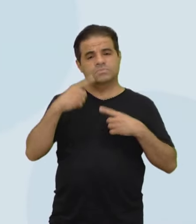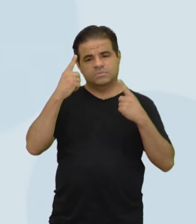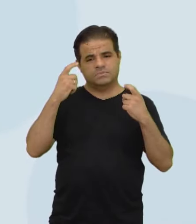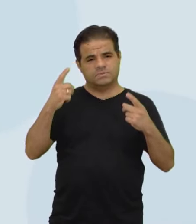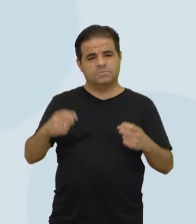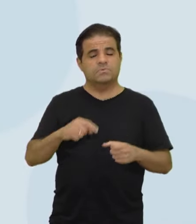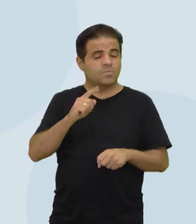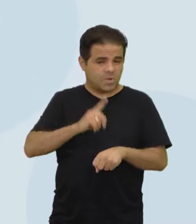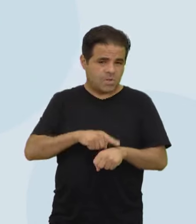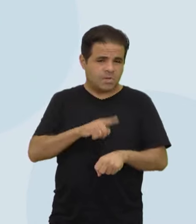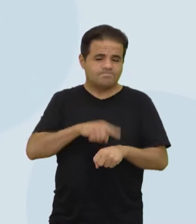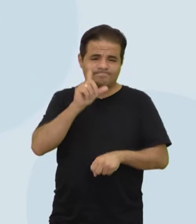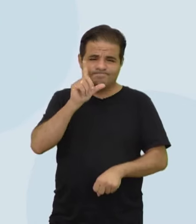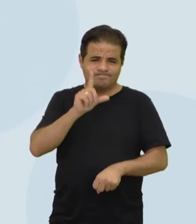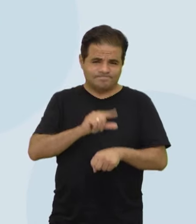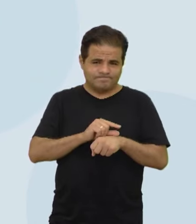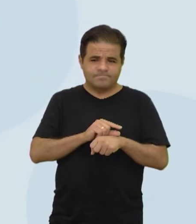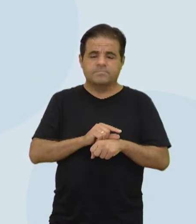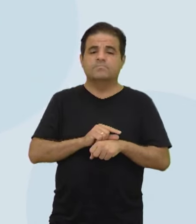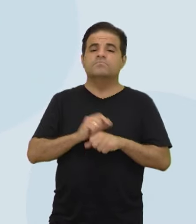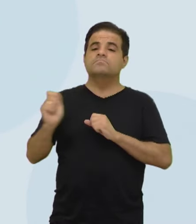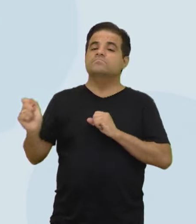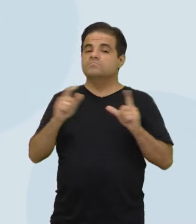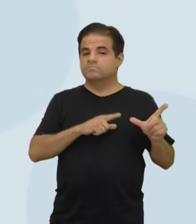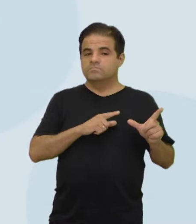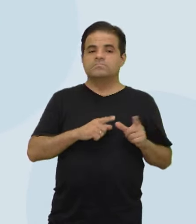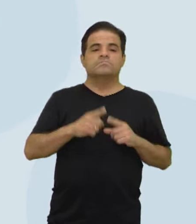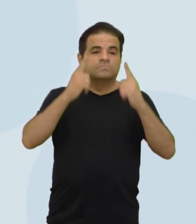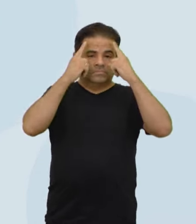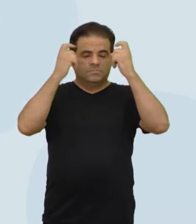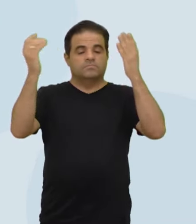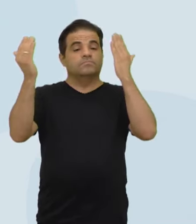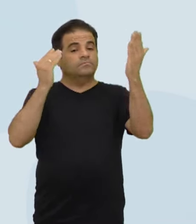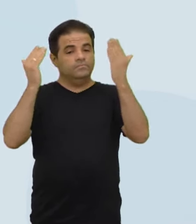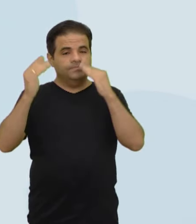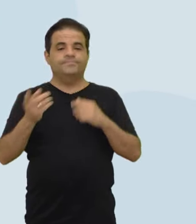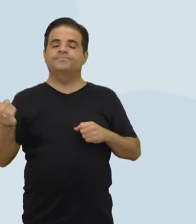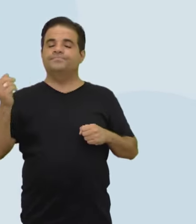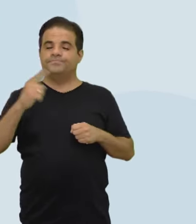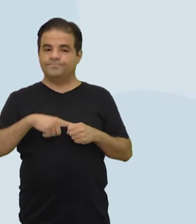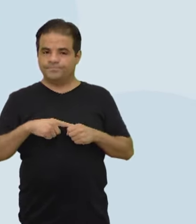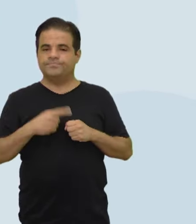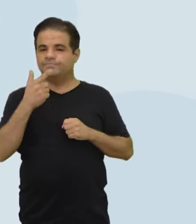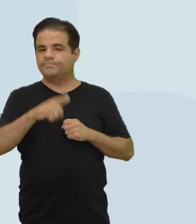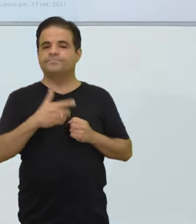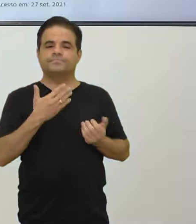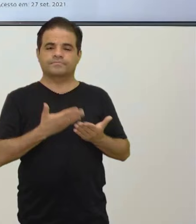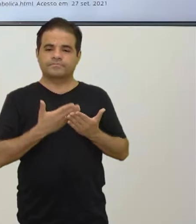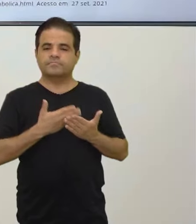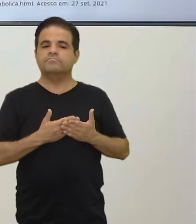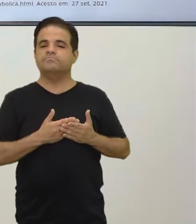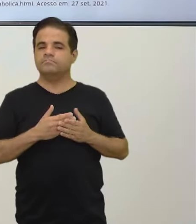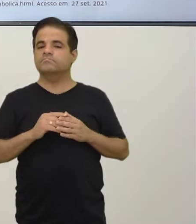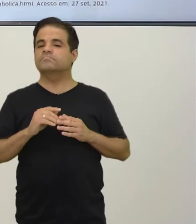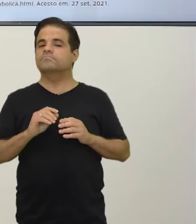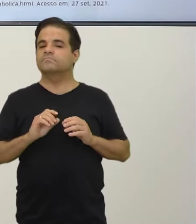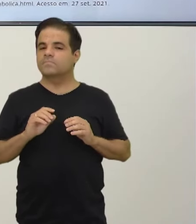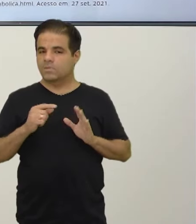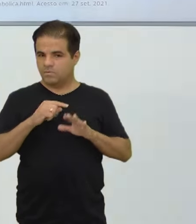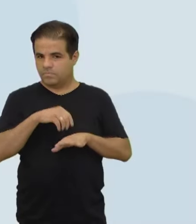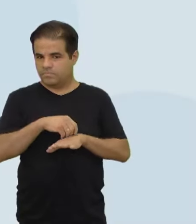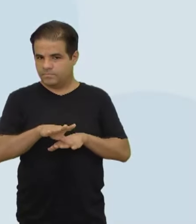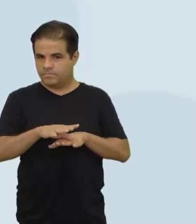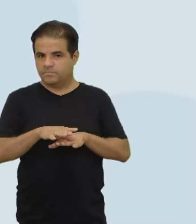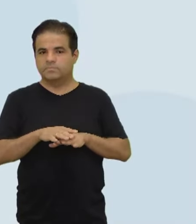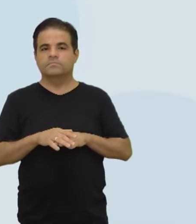relógio está apertado, eu vou pular para a violência psicológica, a gente volta nela na próxima aula, eu juro para vocês, e a gente vai para a